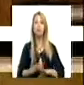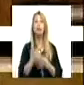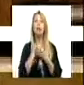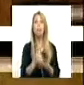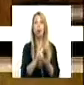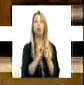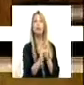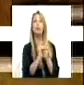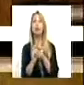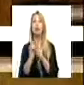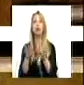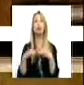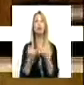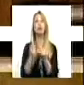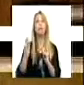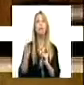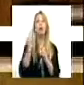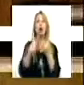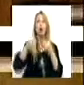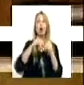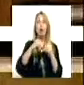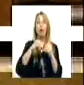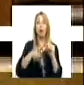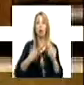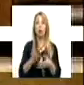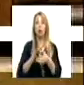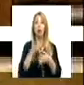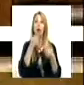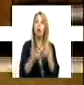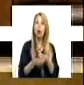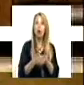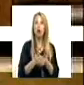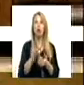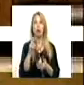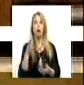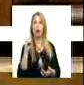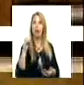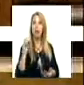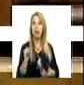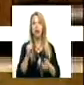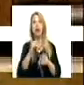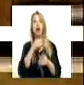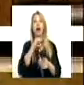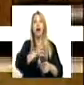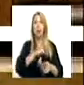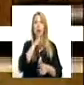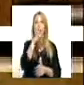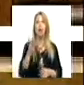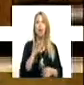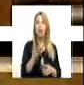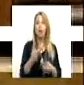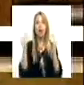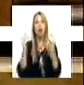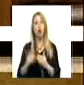às prestações sociais, nomeadamente o complemento solidário para os idosos, rendimento social de inserção, abono de família, reduz